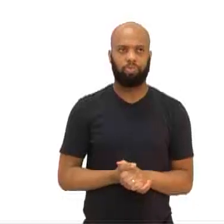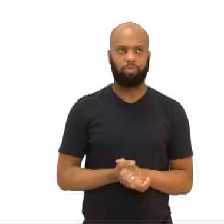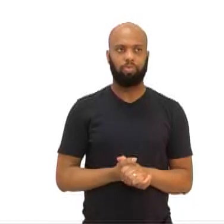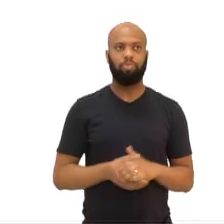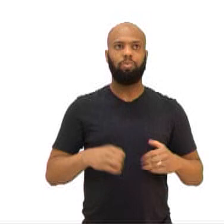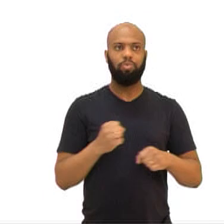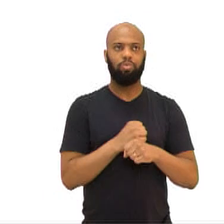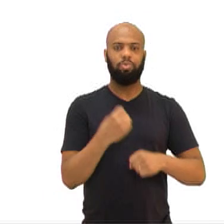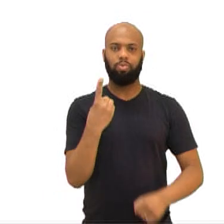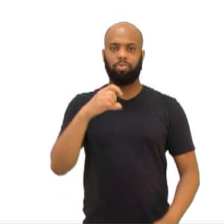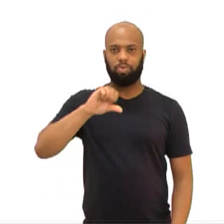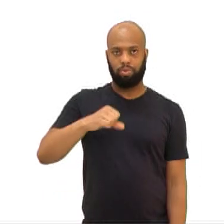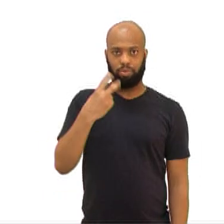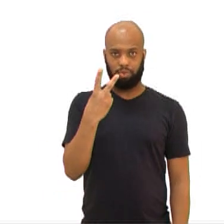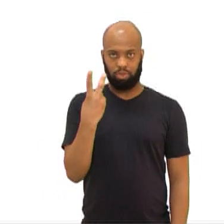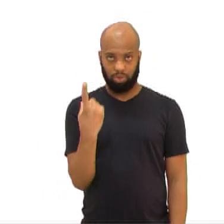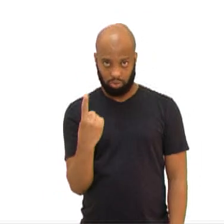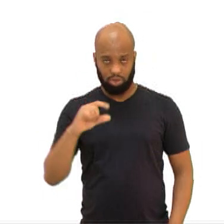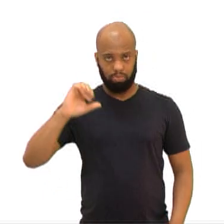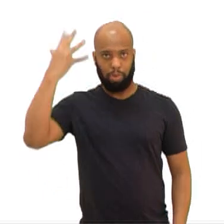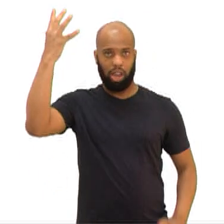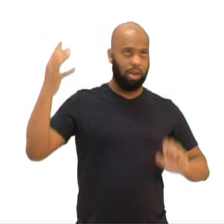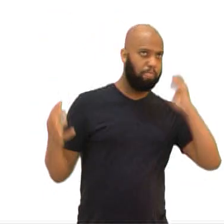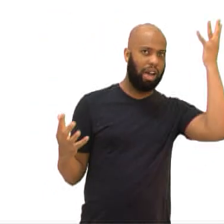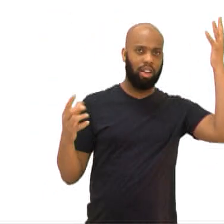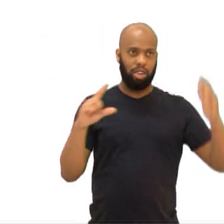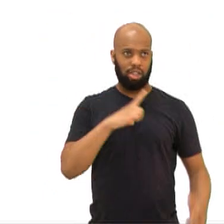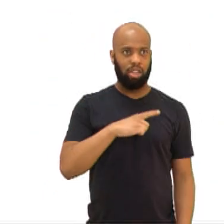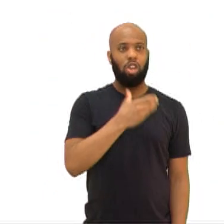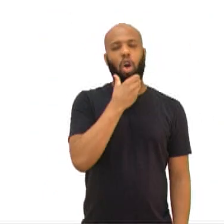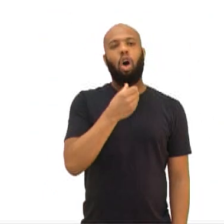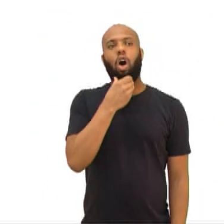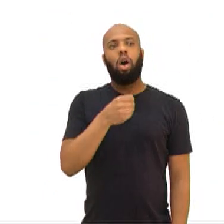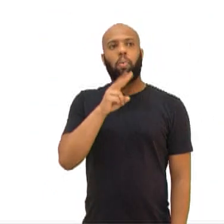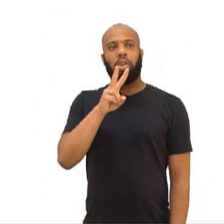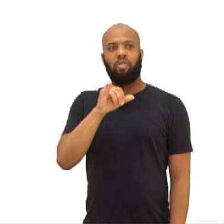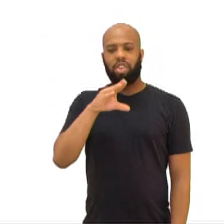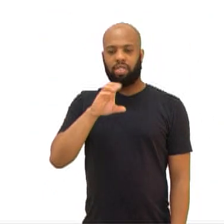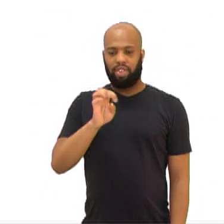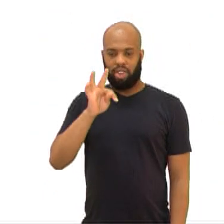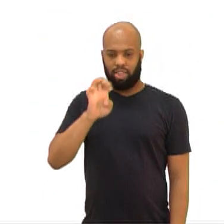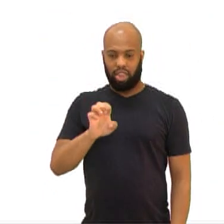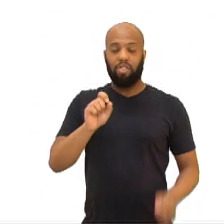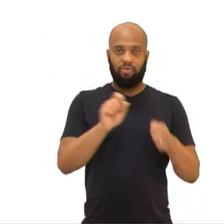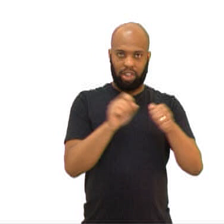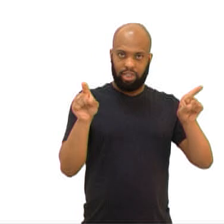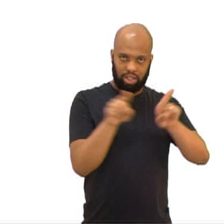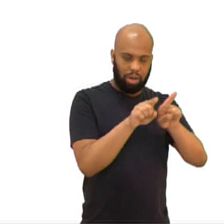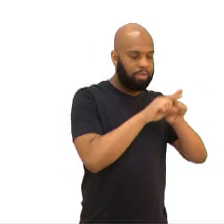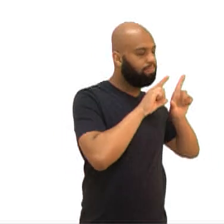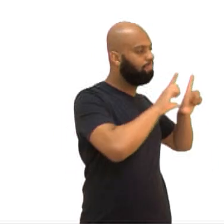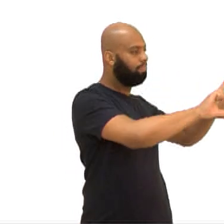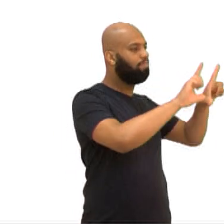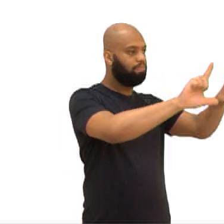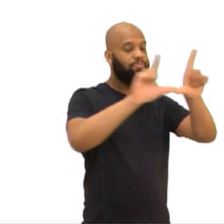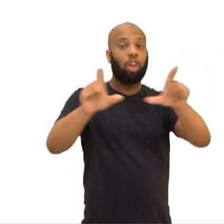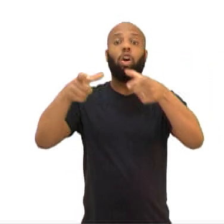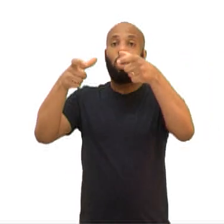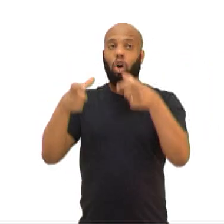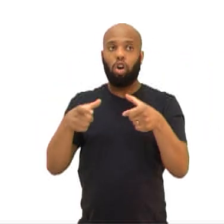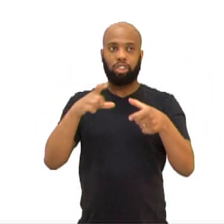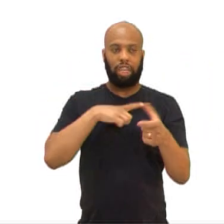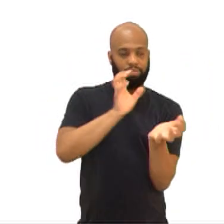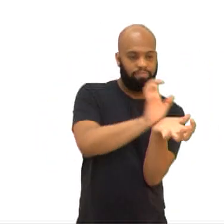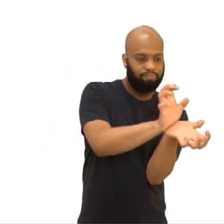Em 1921 aconteceram várias coisas. O Vicente do Rego Monteiro ele vai fazer uma exposição em Recife, no